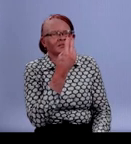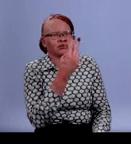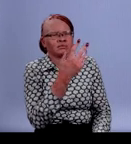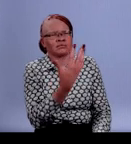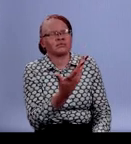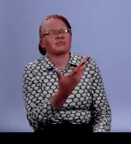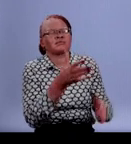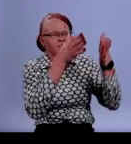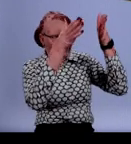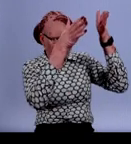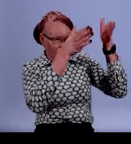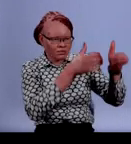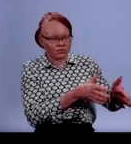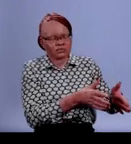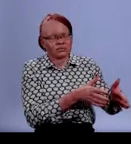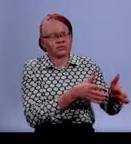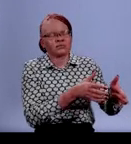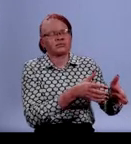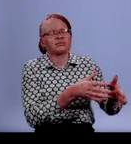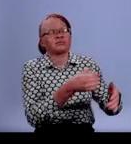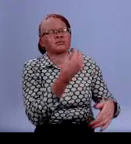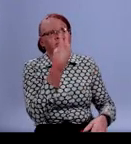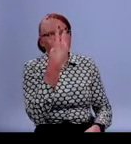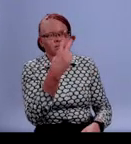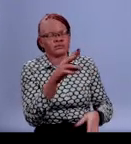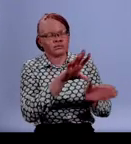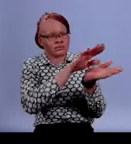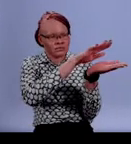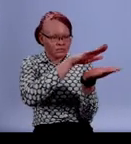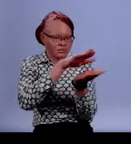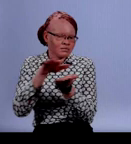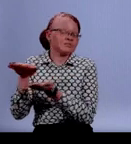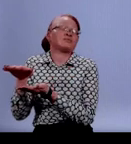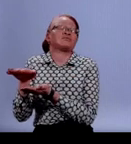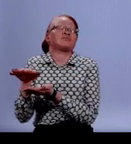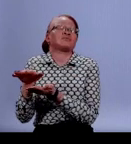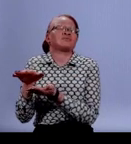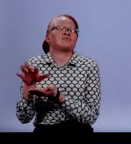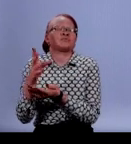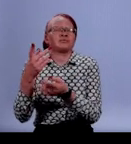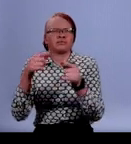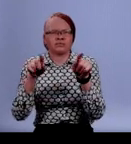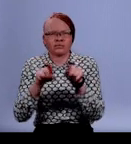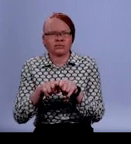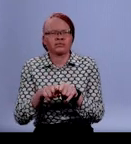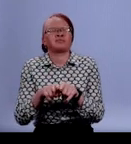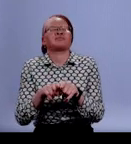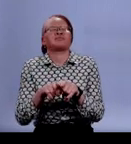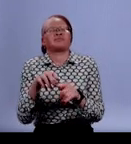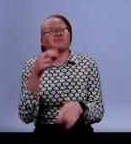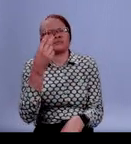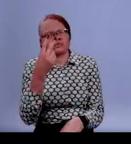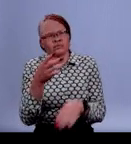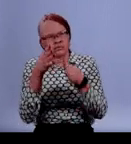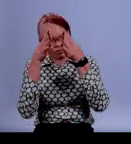quadrados dos na vertical vamos encontrar dois quadrados na horizontal dar e deixa marido também vamos